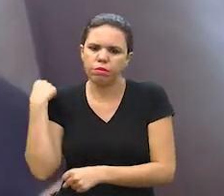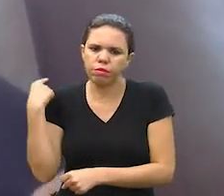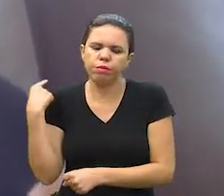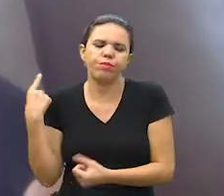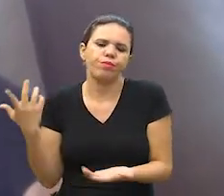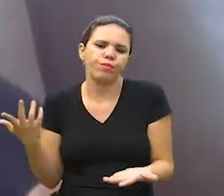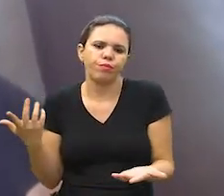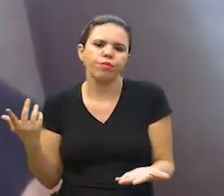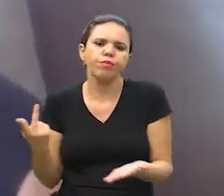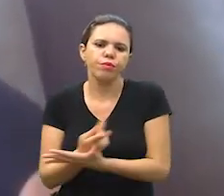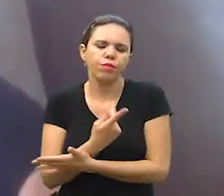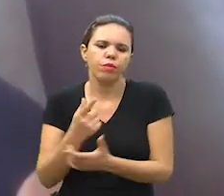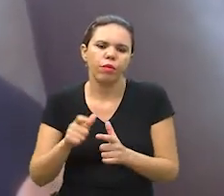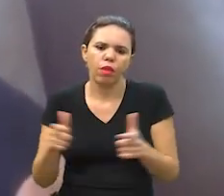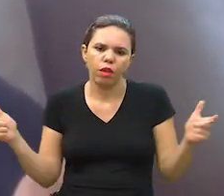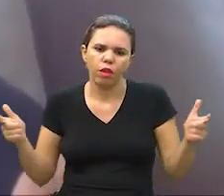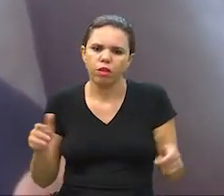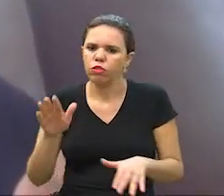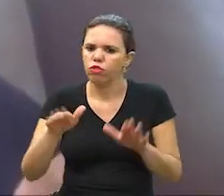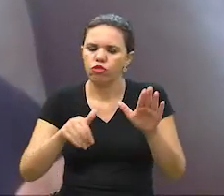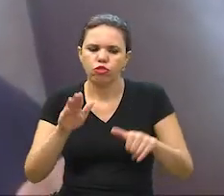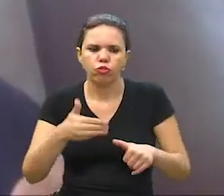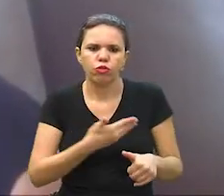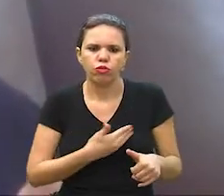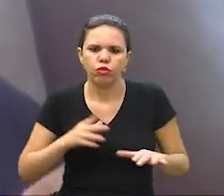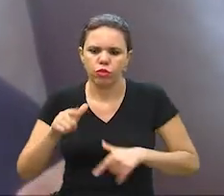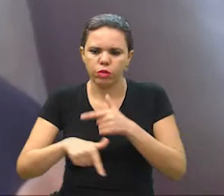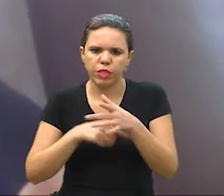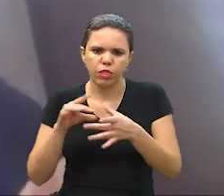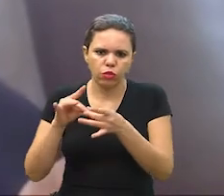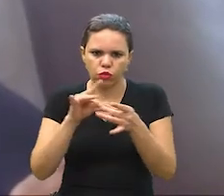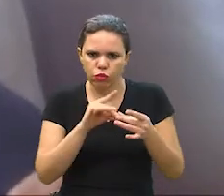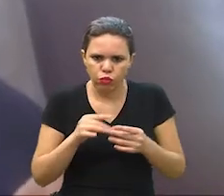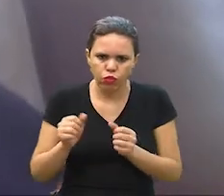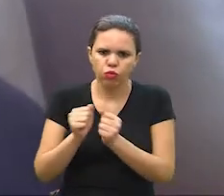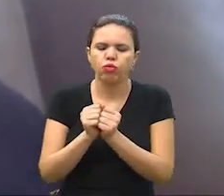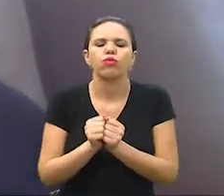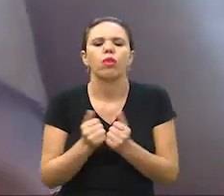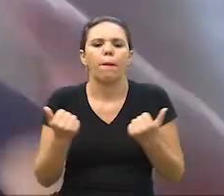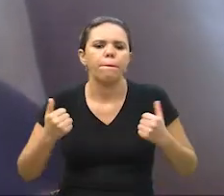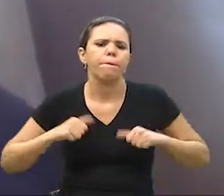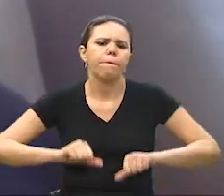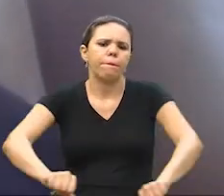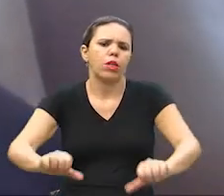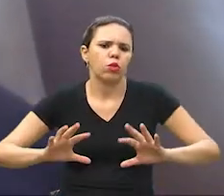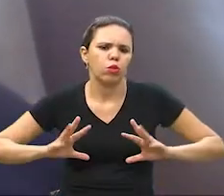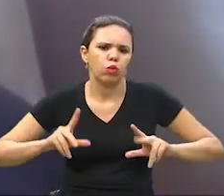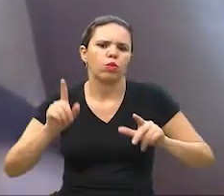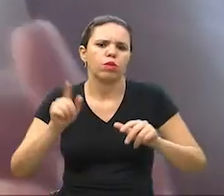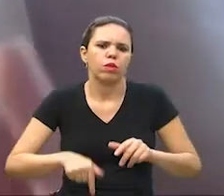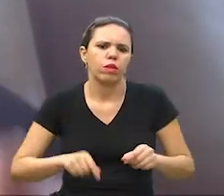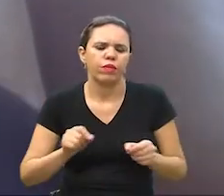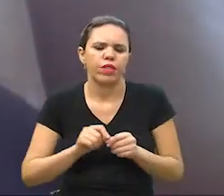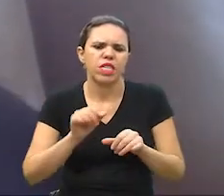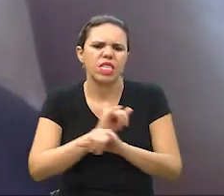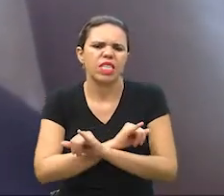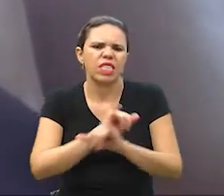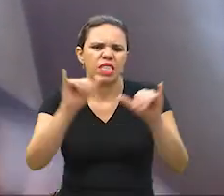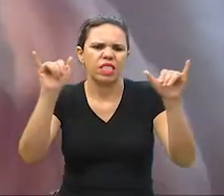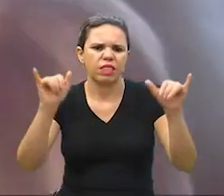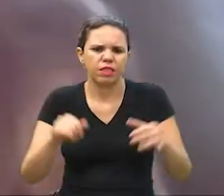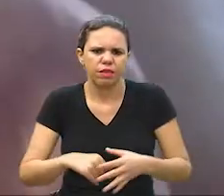um equívoco imenso não chamar os governadores e trabalhar tudo junto. E foi pior que tudo isso, fazer uma